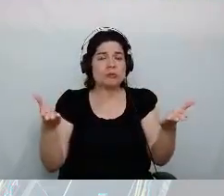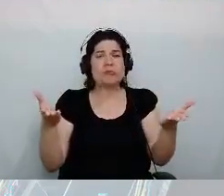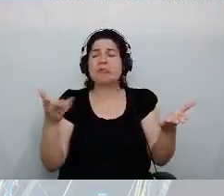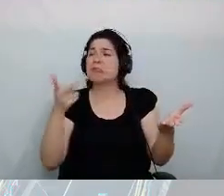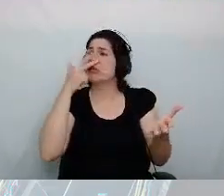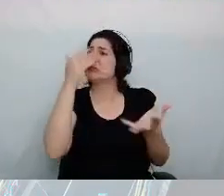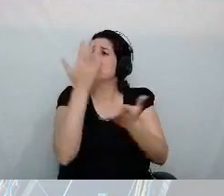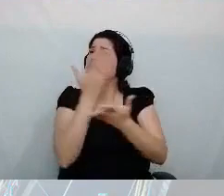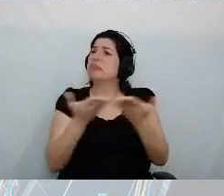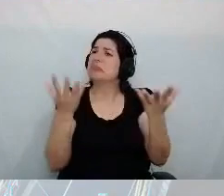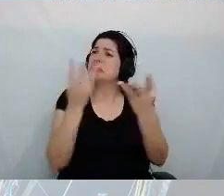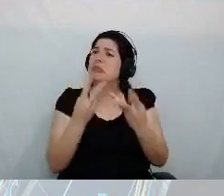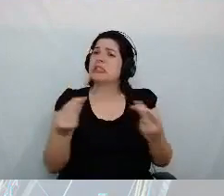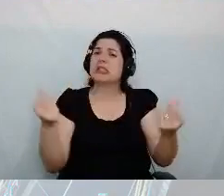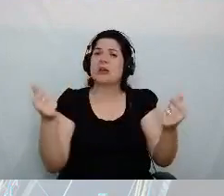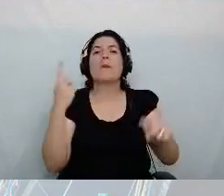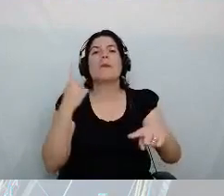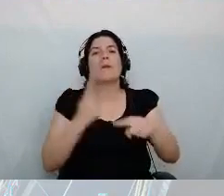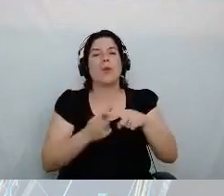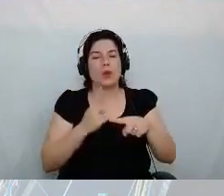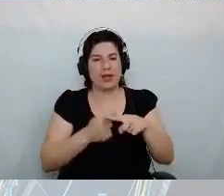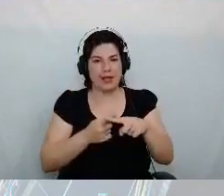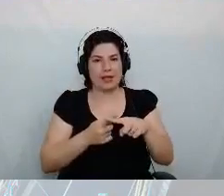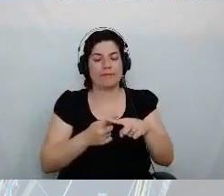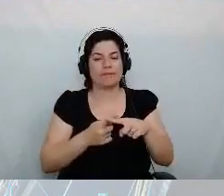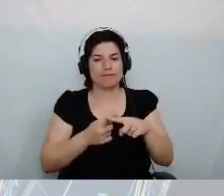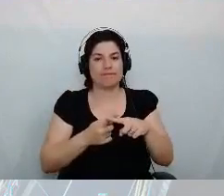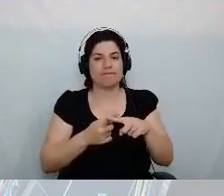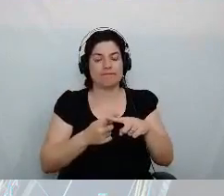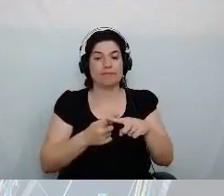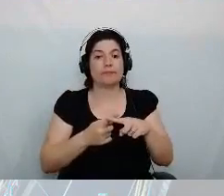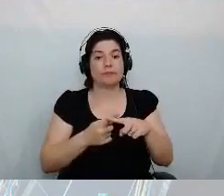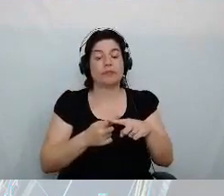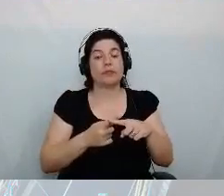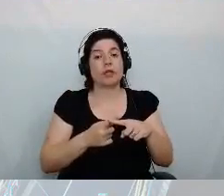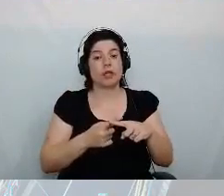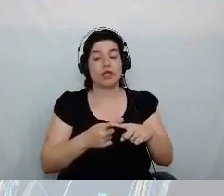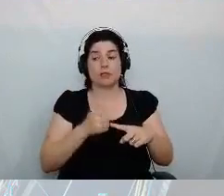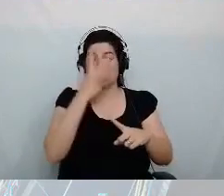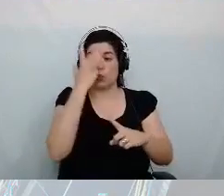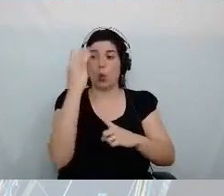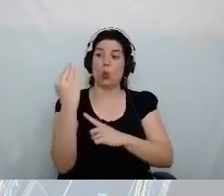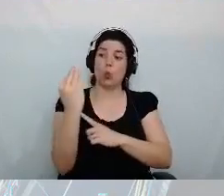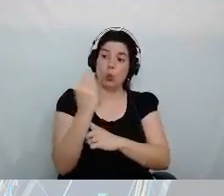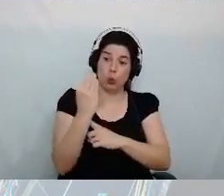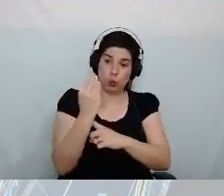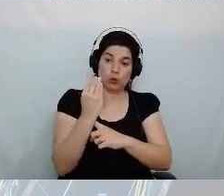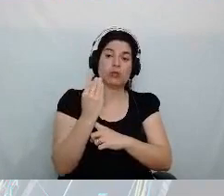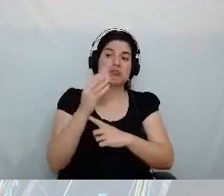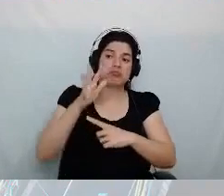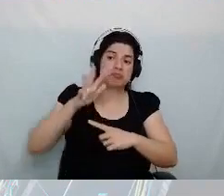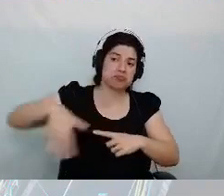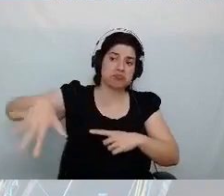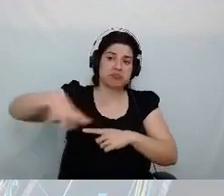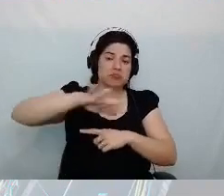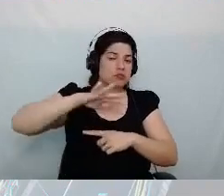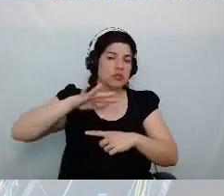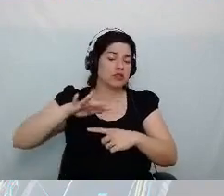perdeu? Por quê? Porque os nossos cuidadores, eles em geral, eles não